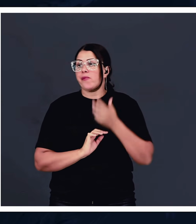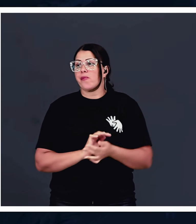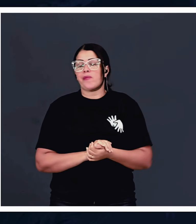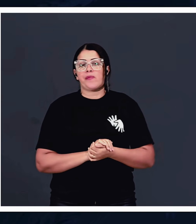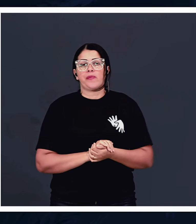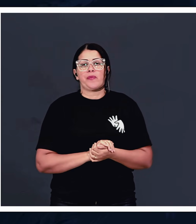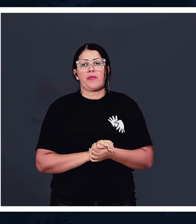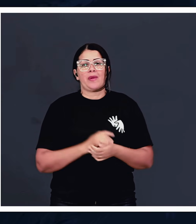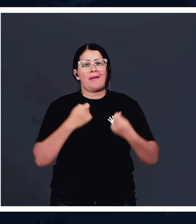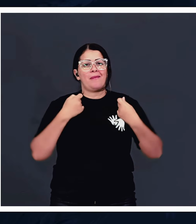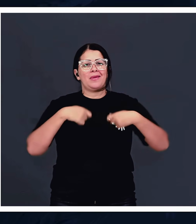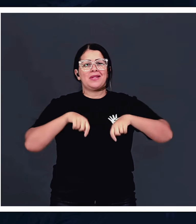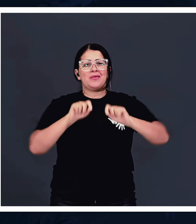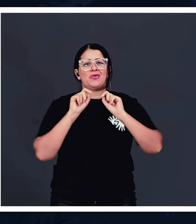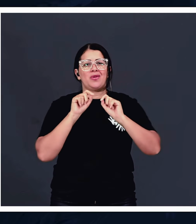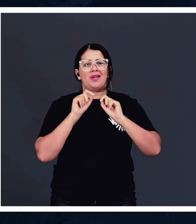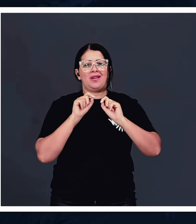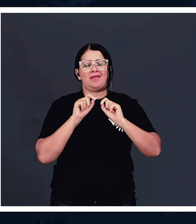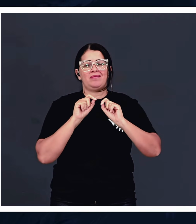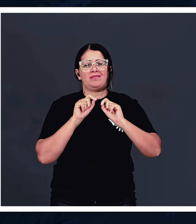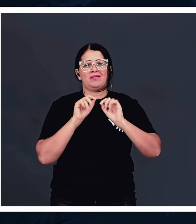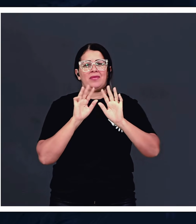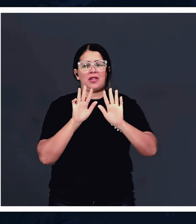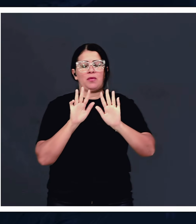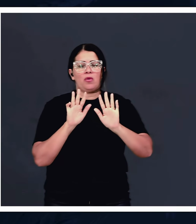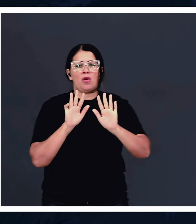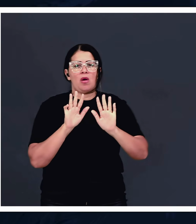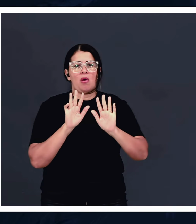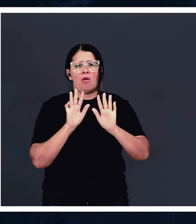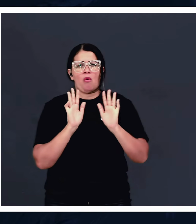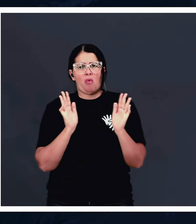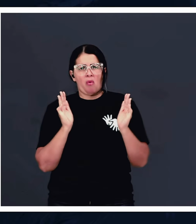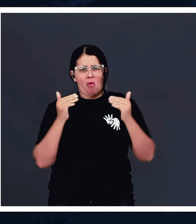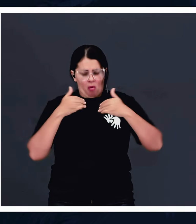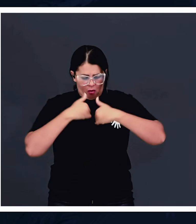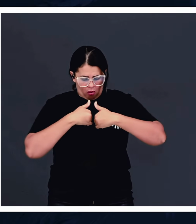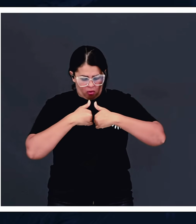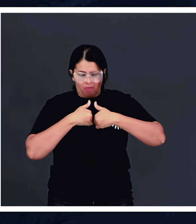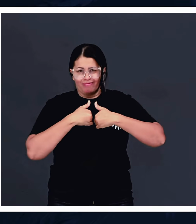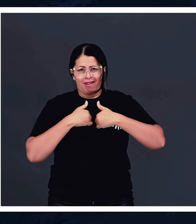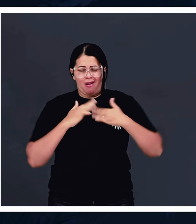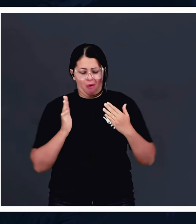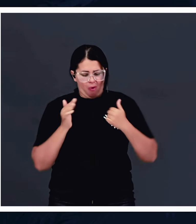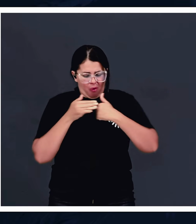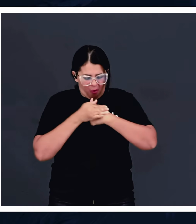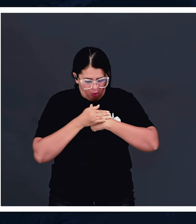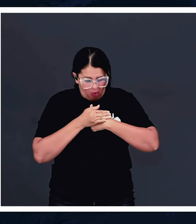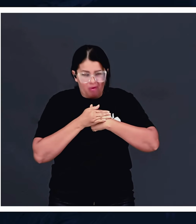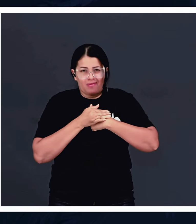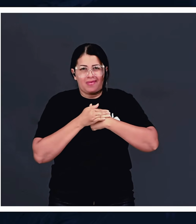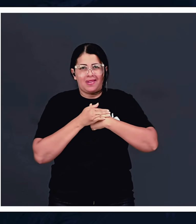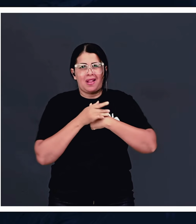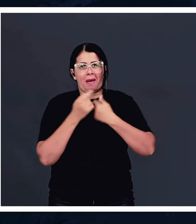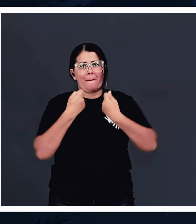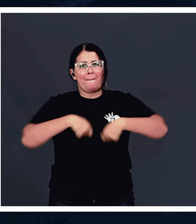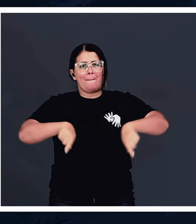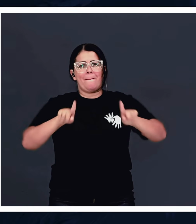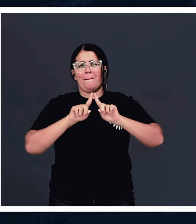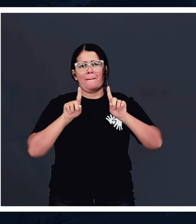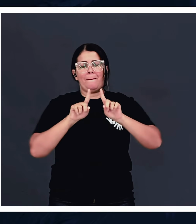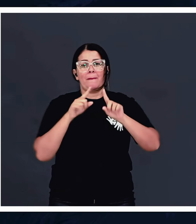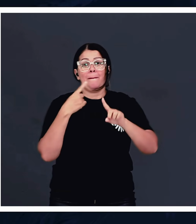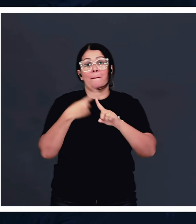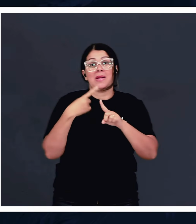Nos blindar, não abrir concessões, pequenas concessões. O Espírito